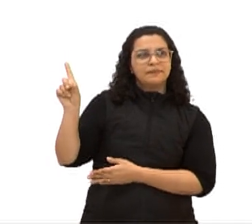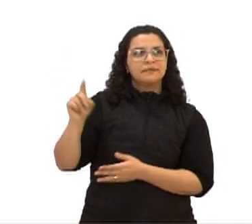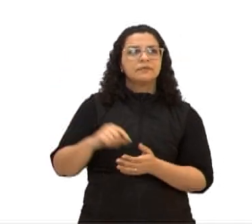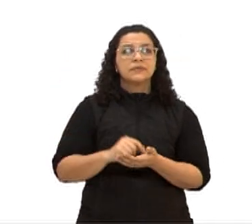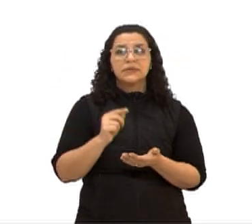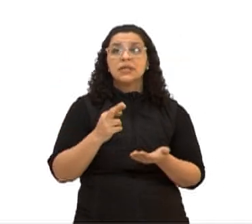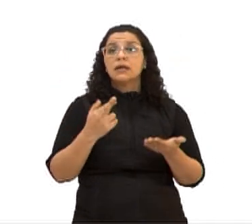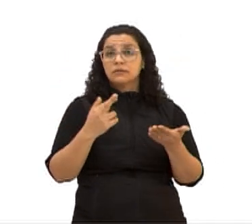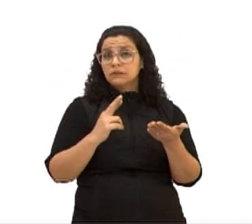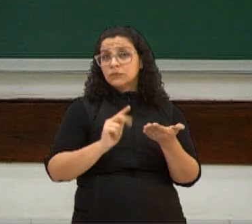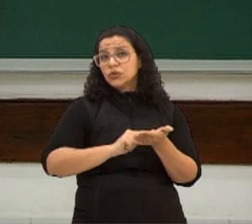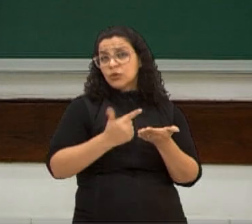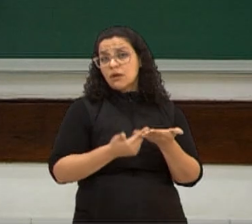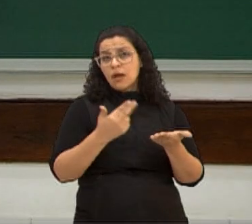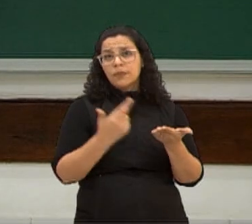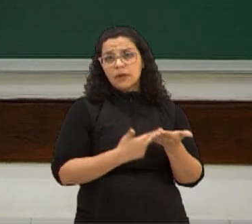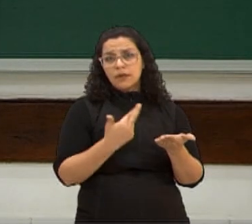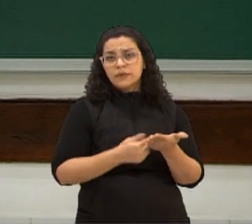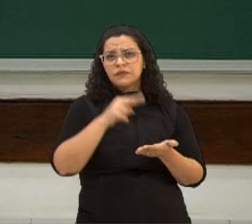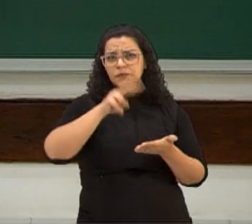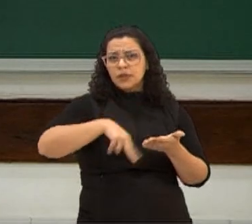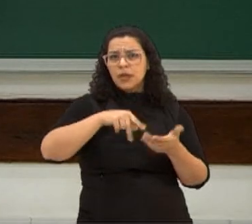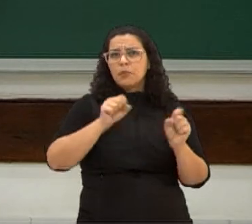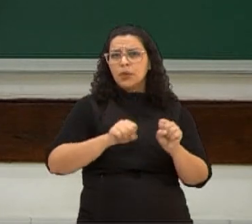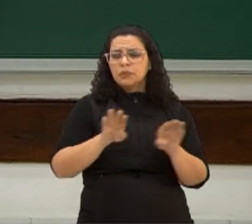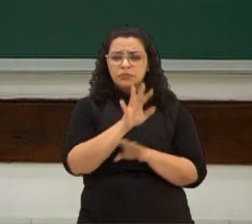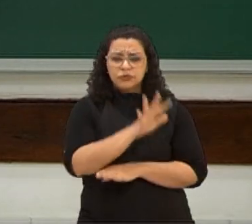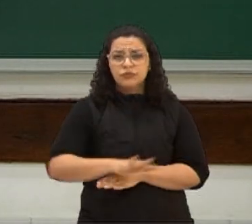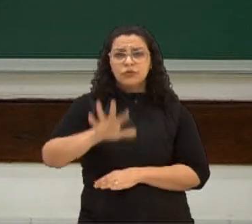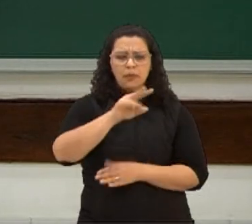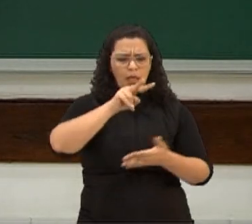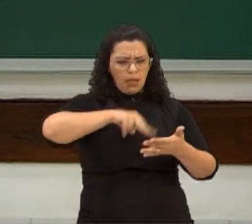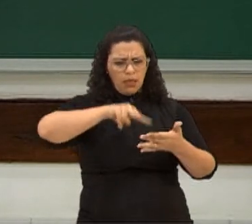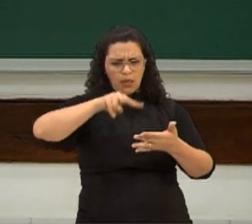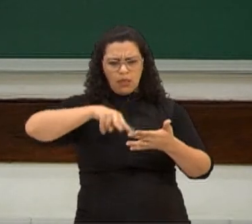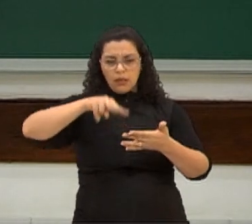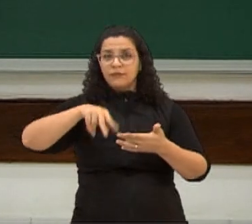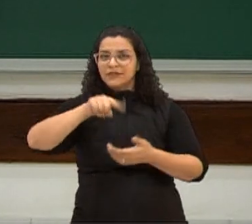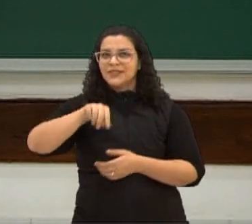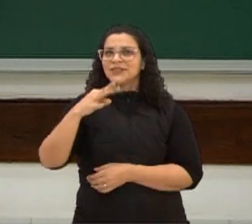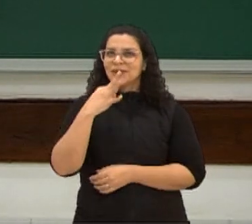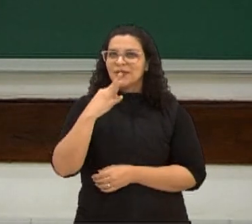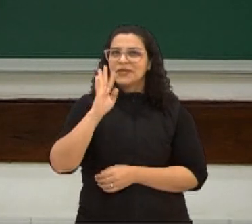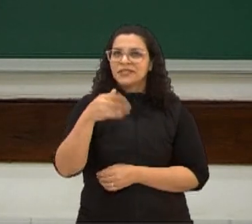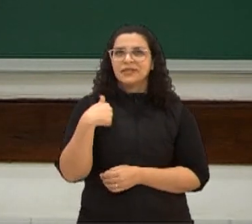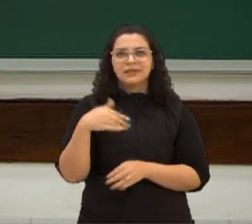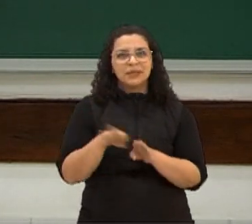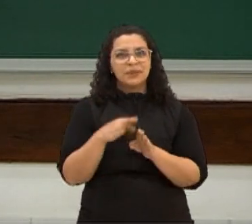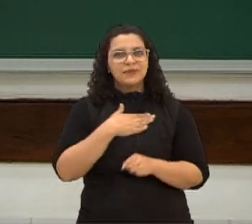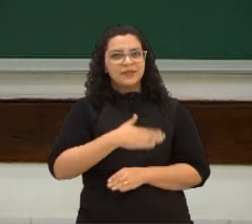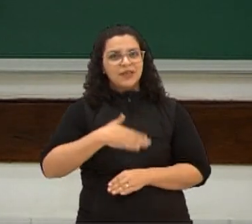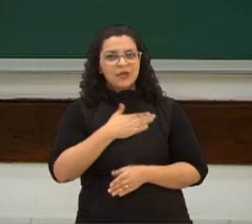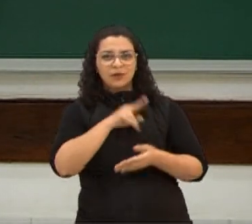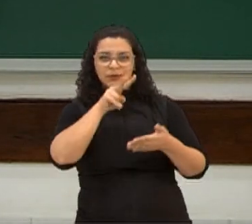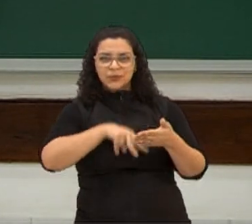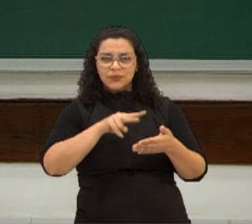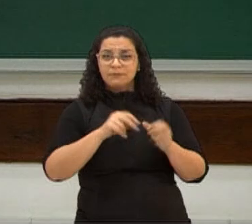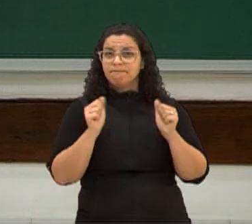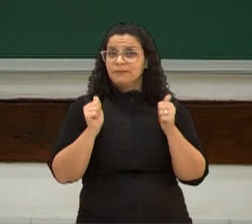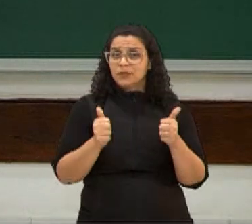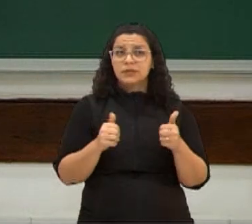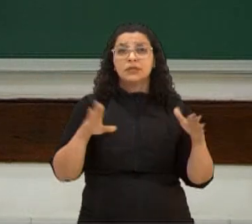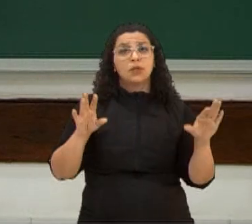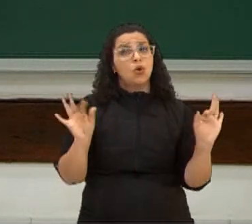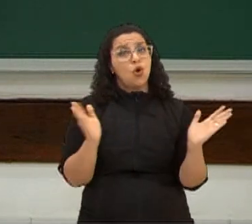super.abril.com.br e também jornais e revistas em geral, aqueles que vocês conhecem ou vocês gostam de ler,